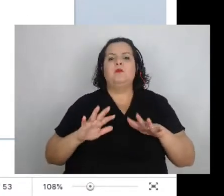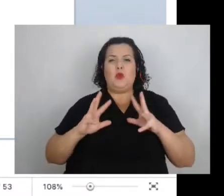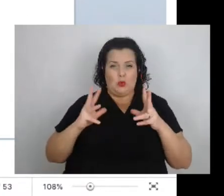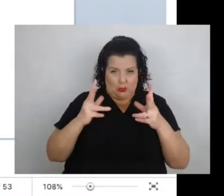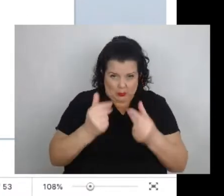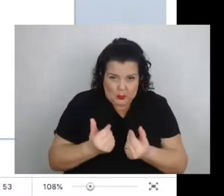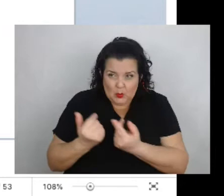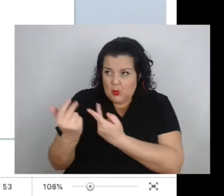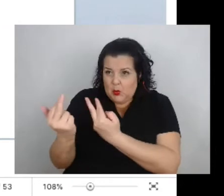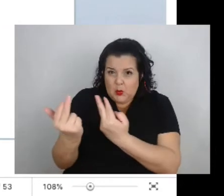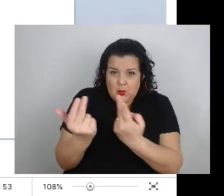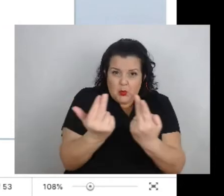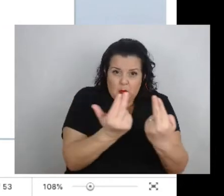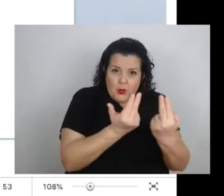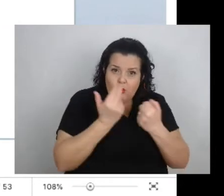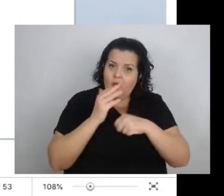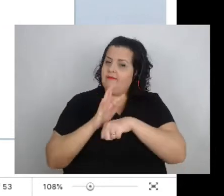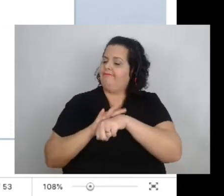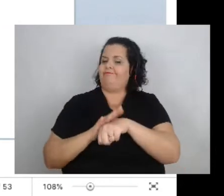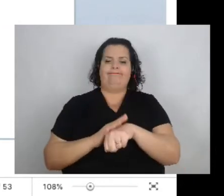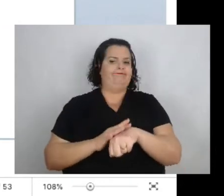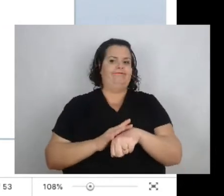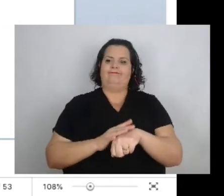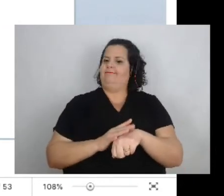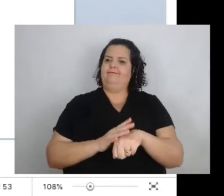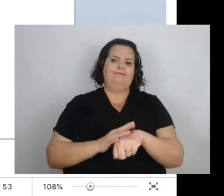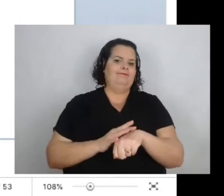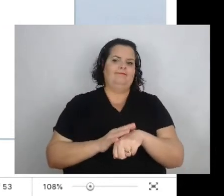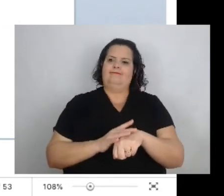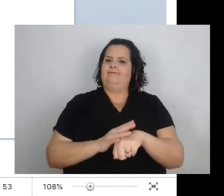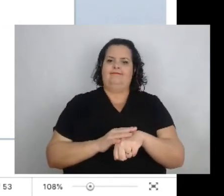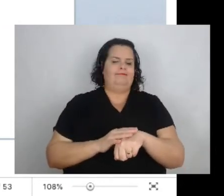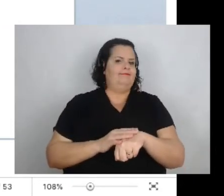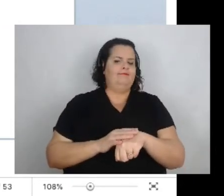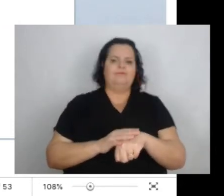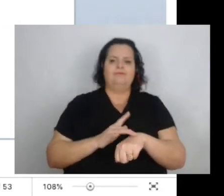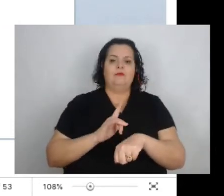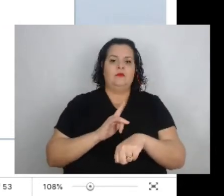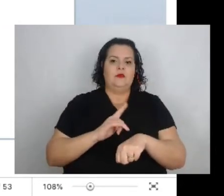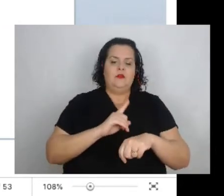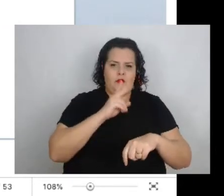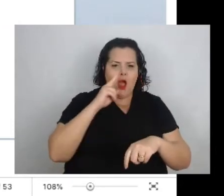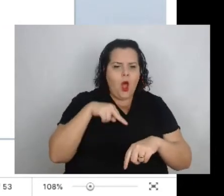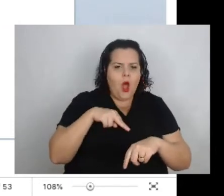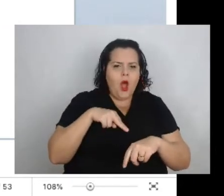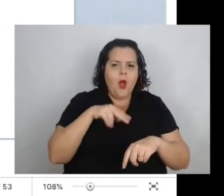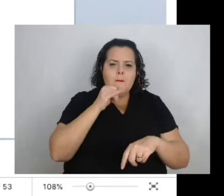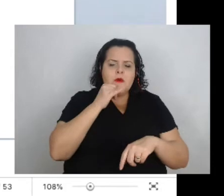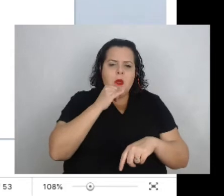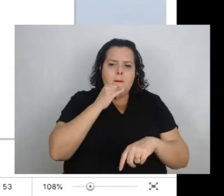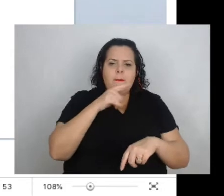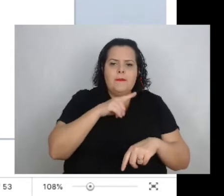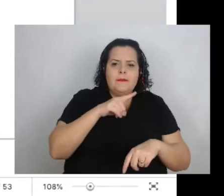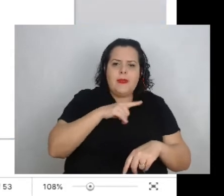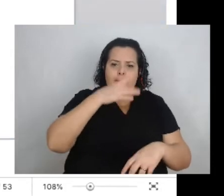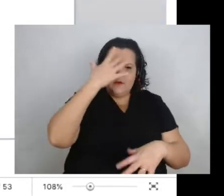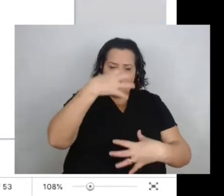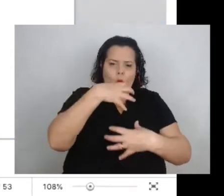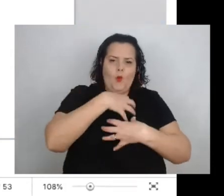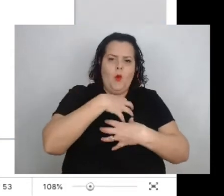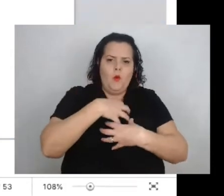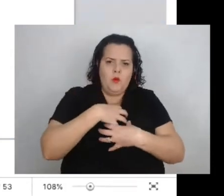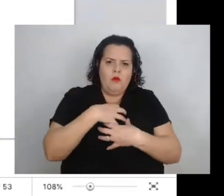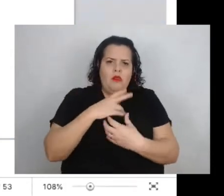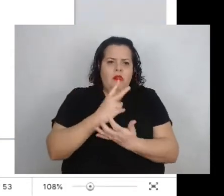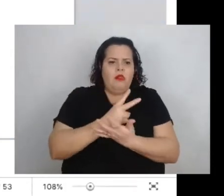todos iguais. Vejam aqui, a gente está mostrando cultura positiva em pacientes com sintomas típicos.